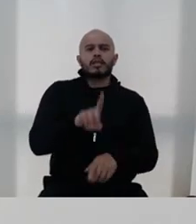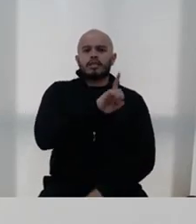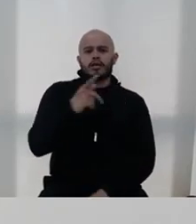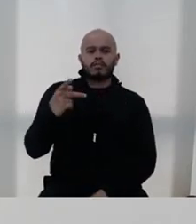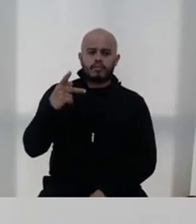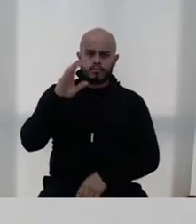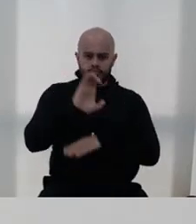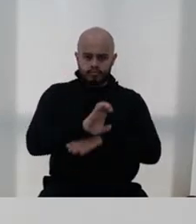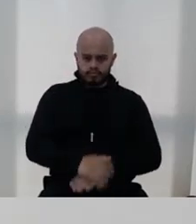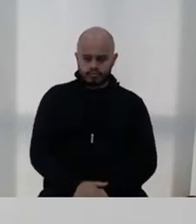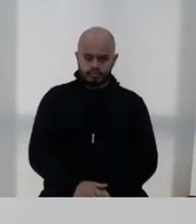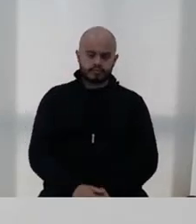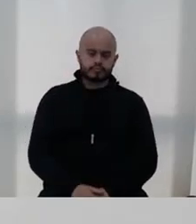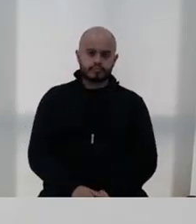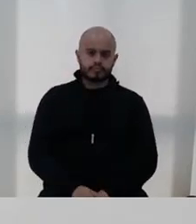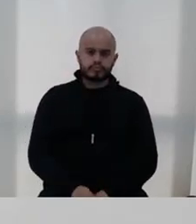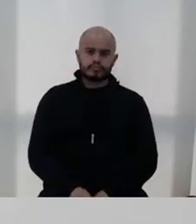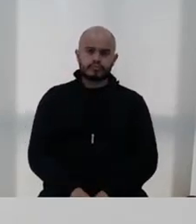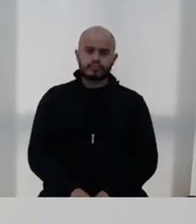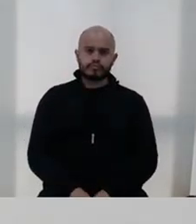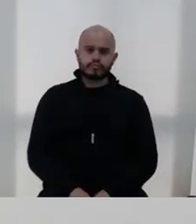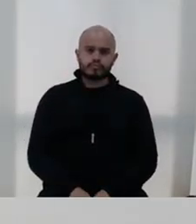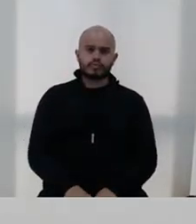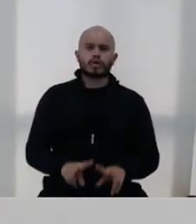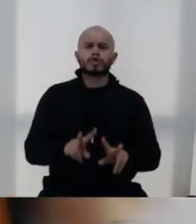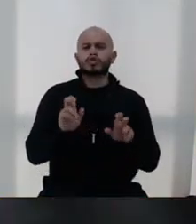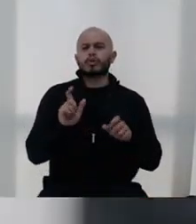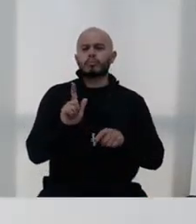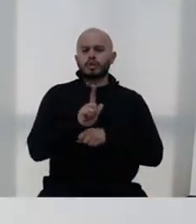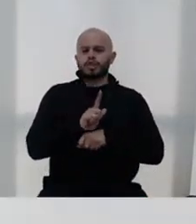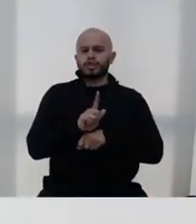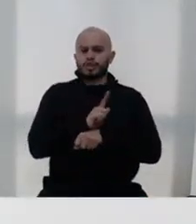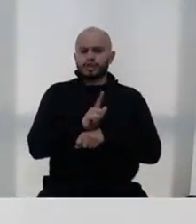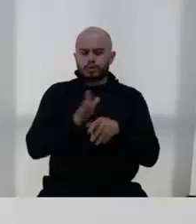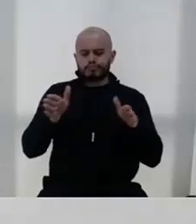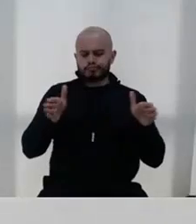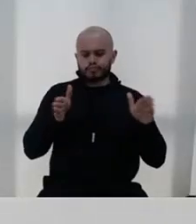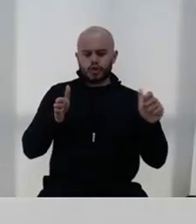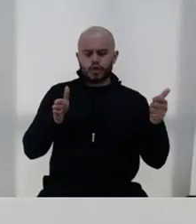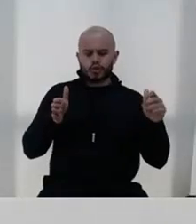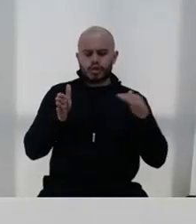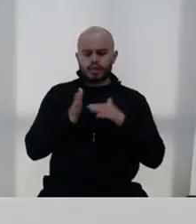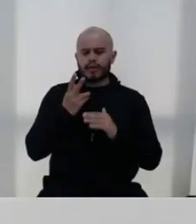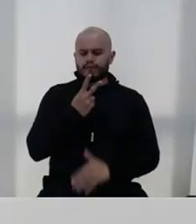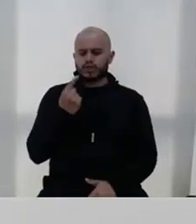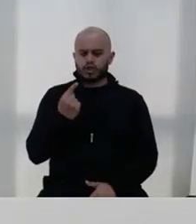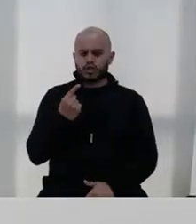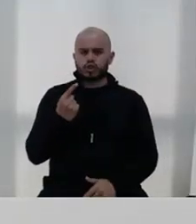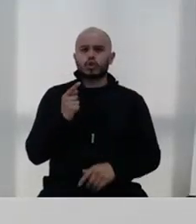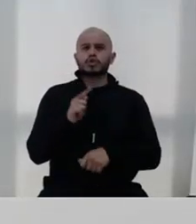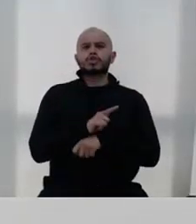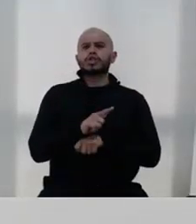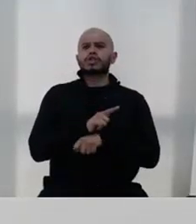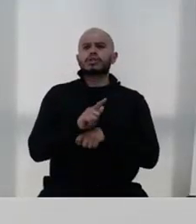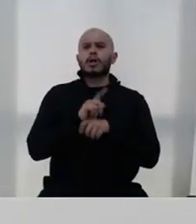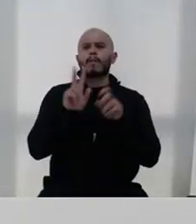Com relação às atividades relevantes da gestão nesse período de 11 a 21, queria